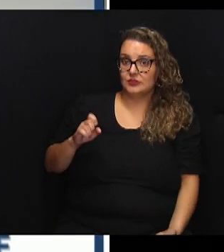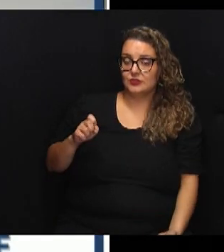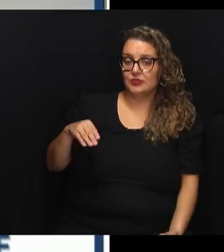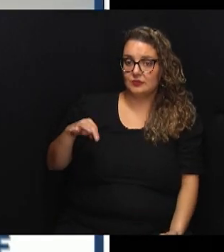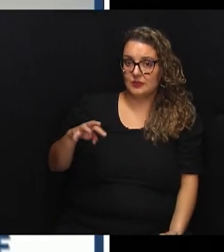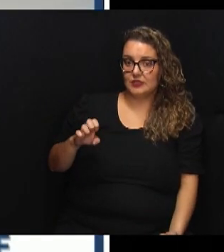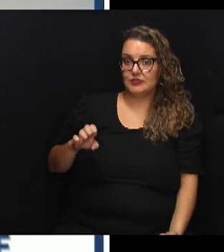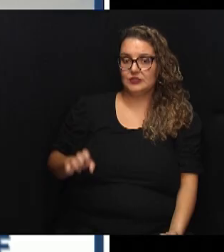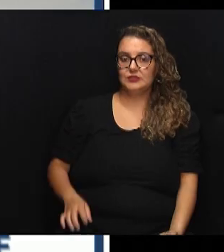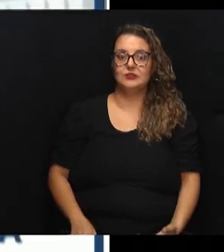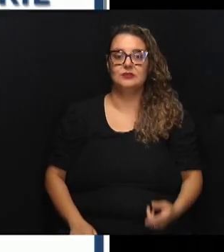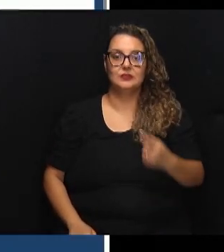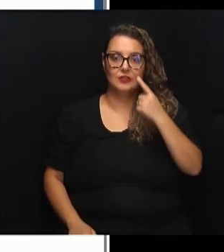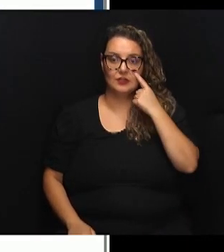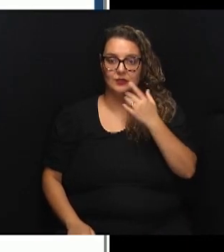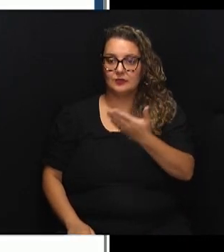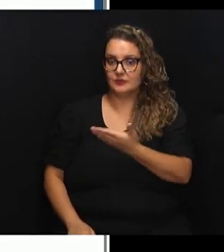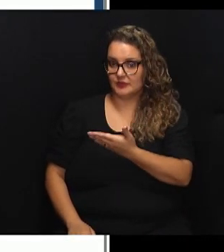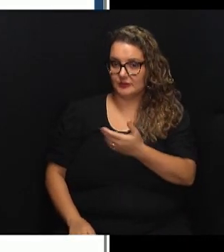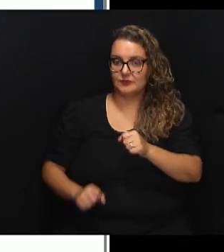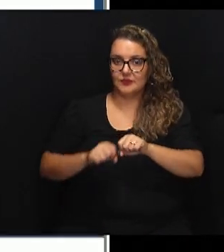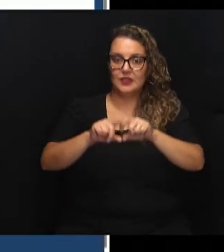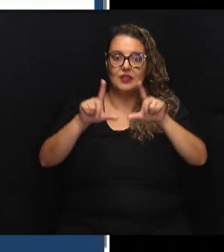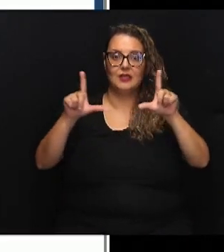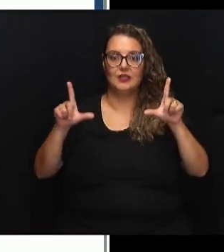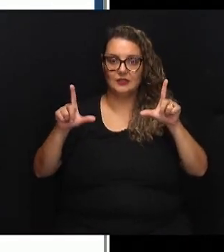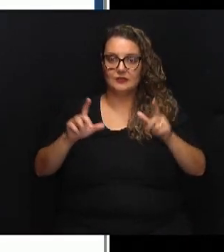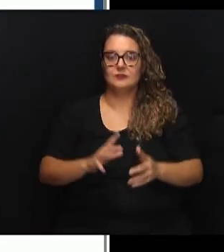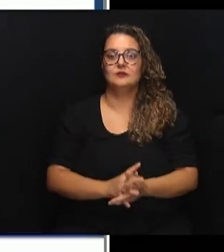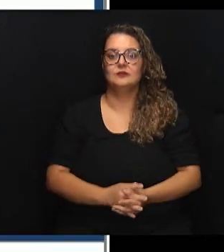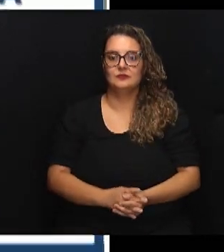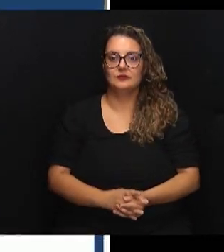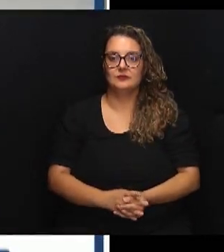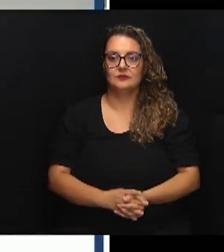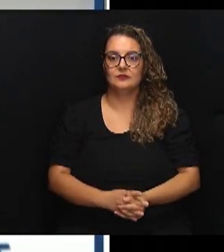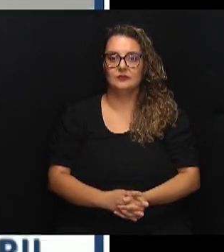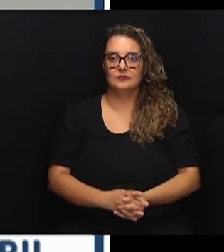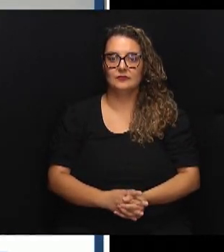notícia, carrega a notícia, vendo?